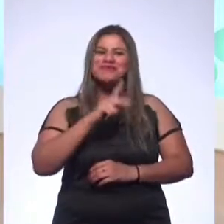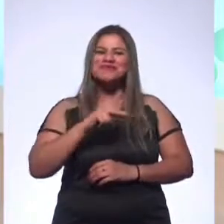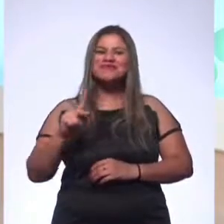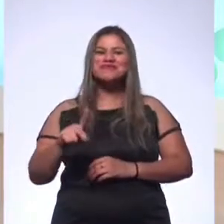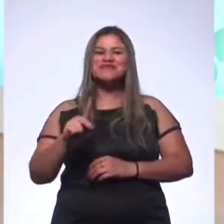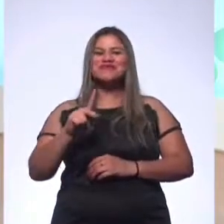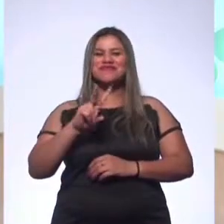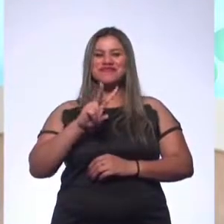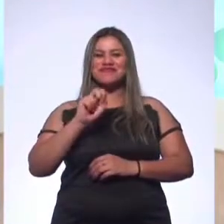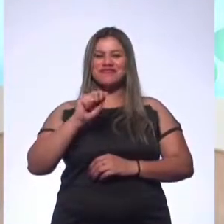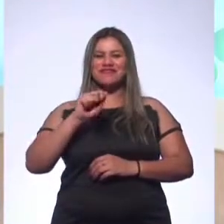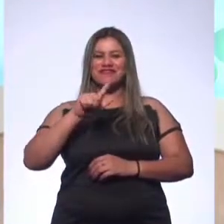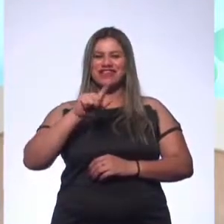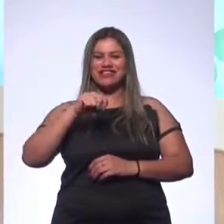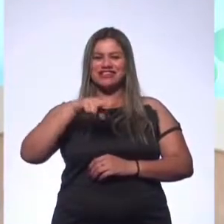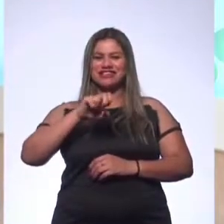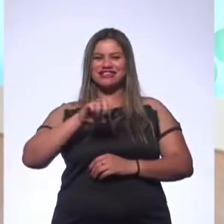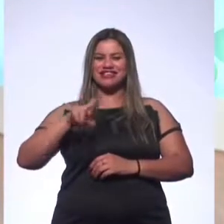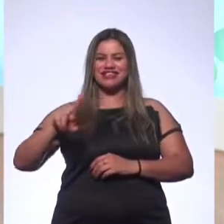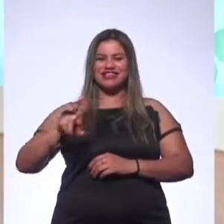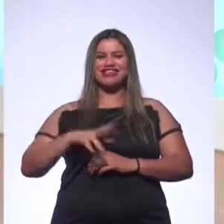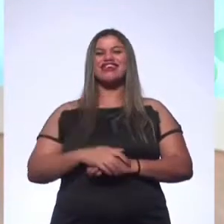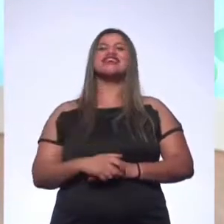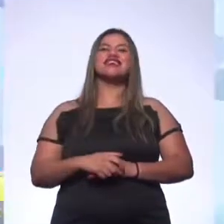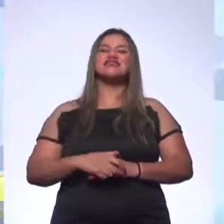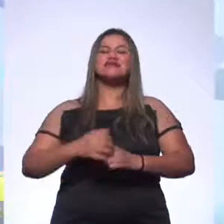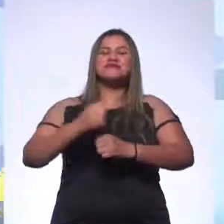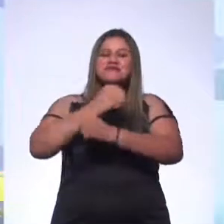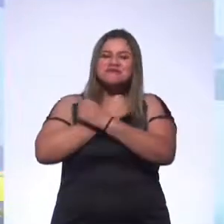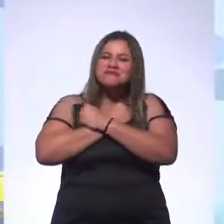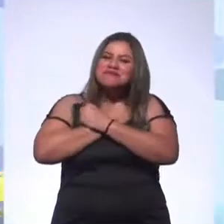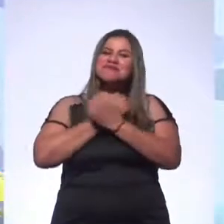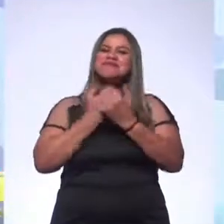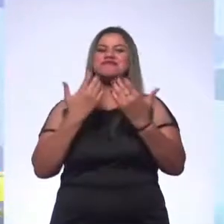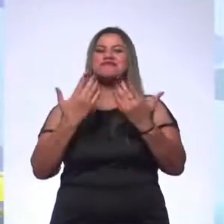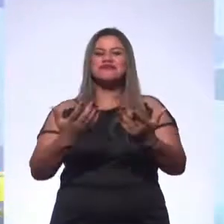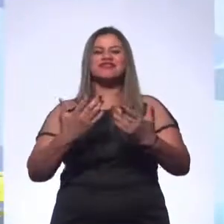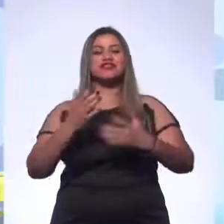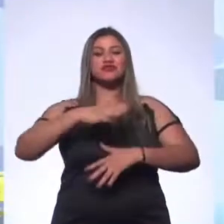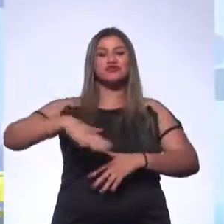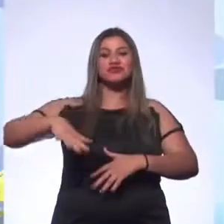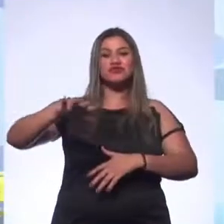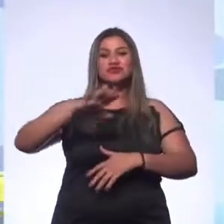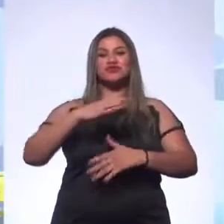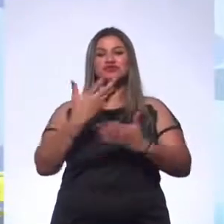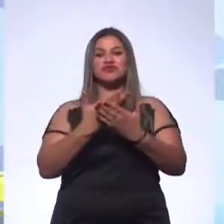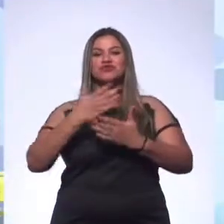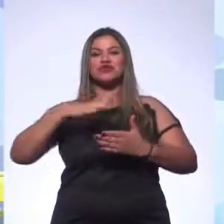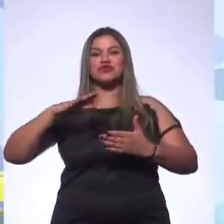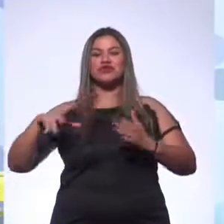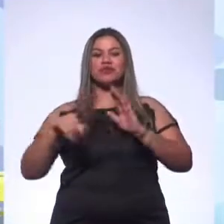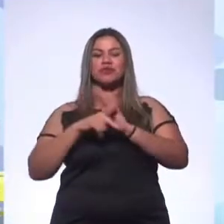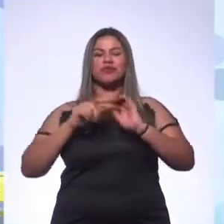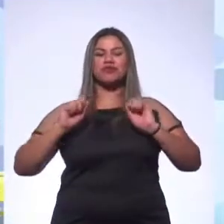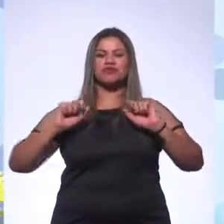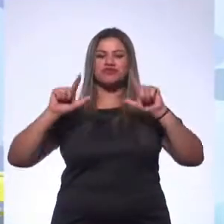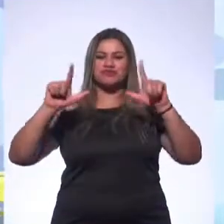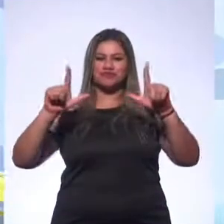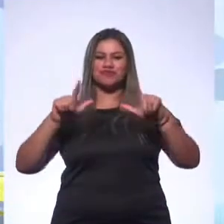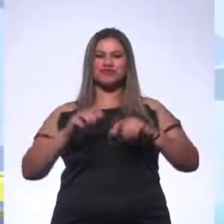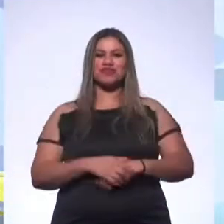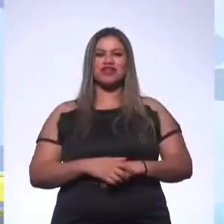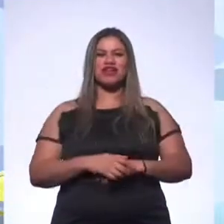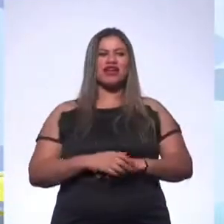o professor Wagner. Professor Wagner. Professor Wagner, um abraço aí para você e para toda a galera aí de Guarulhos.